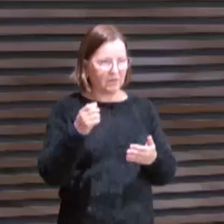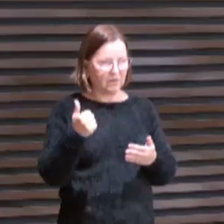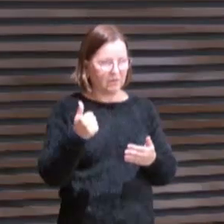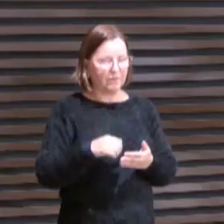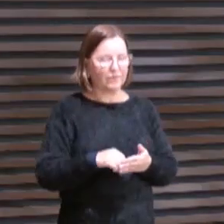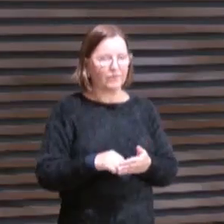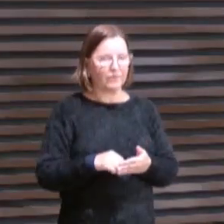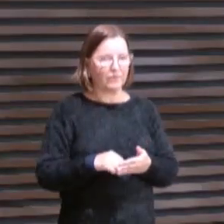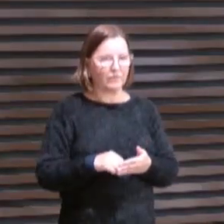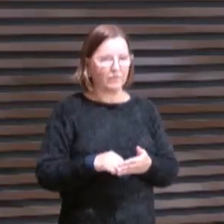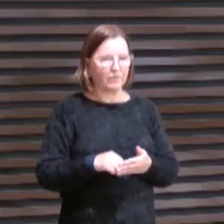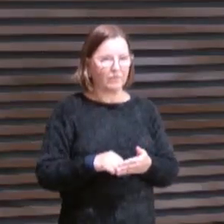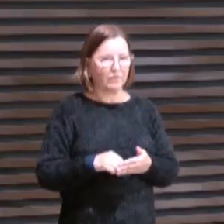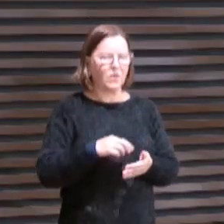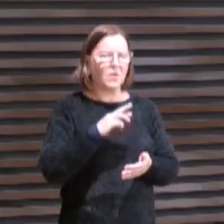Respondendo-lhe,